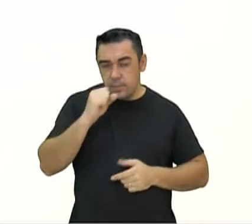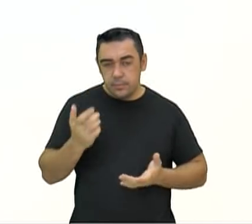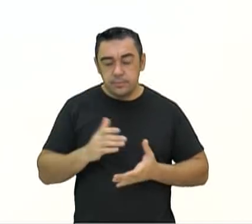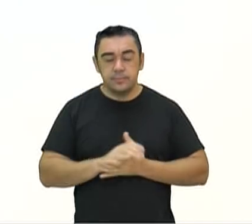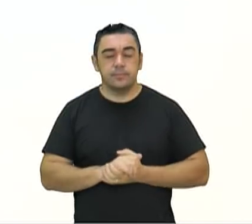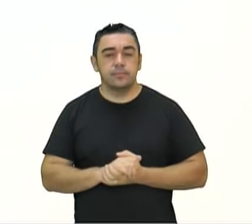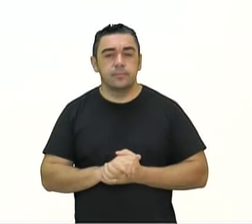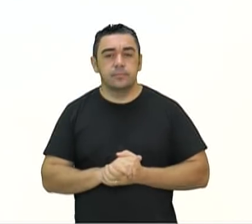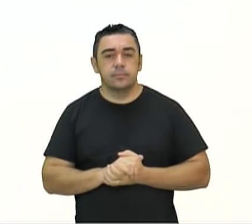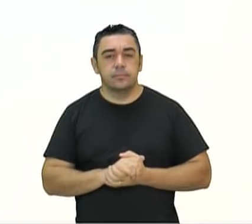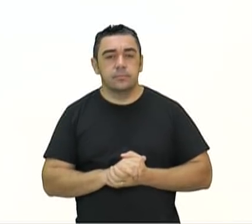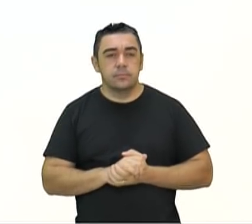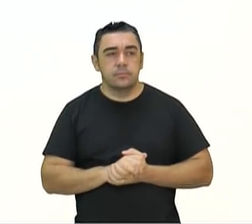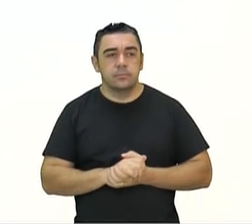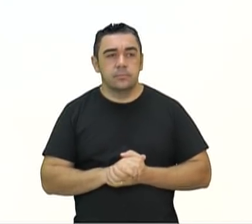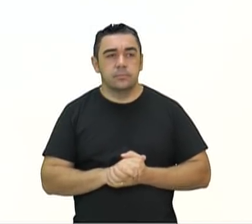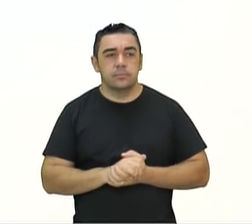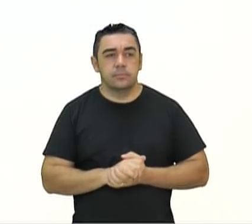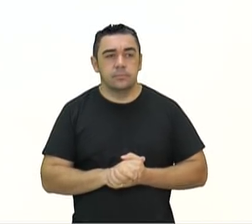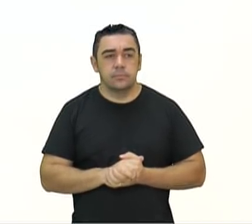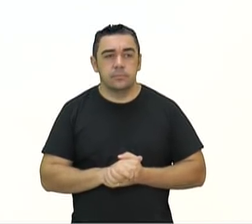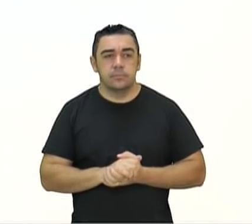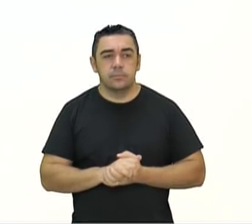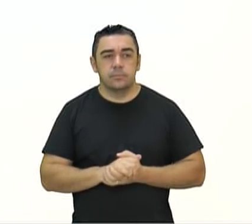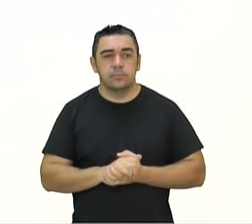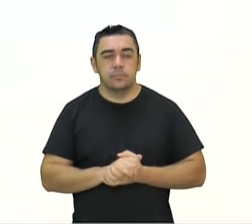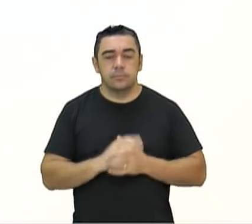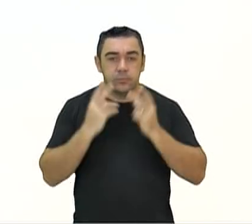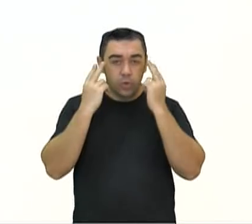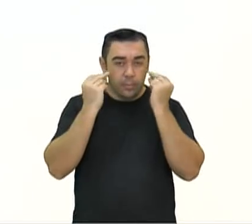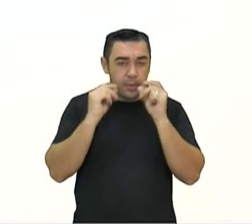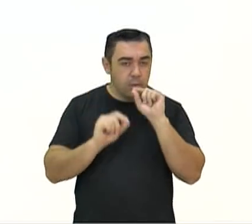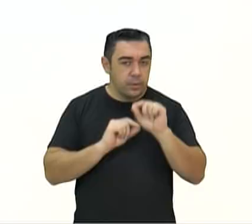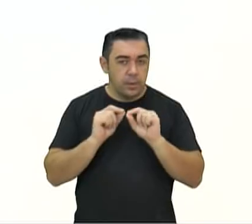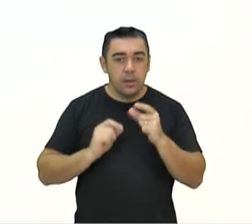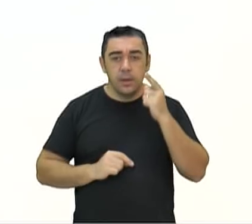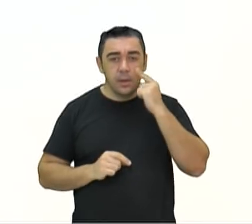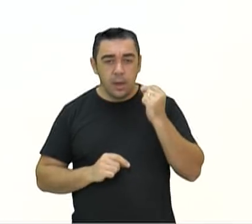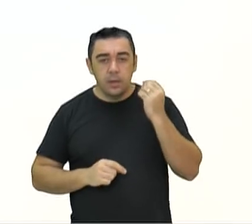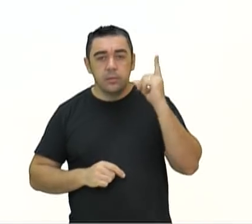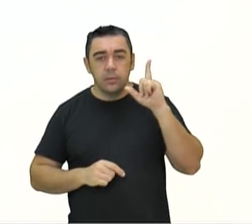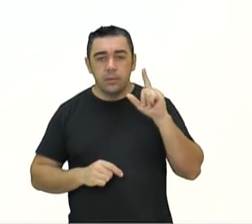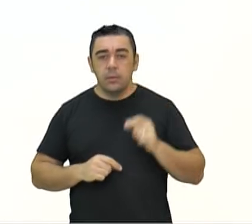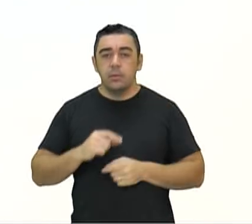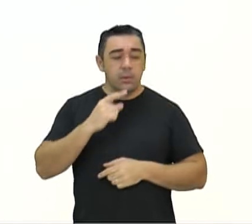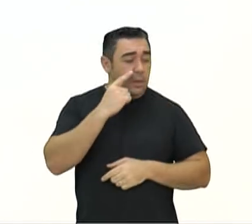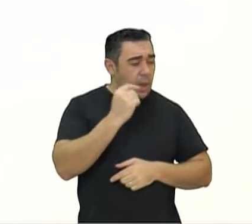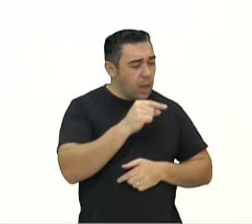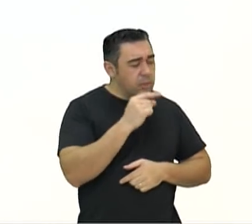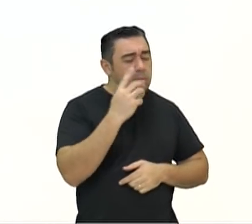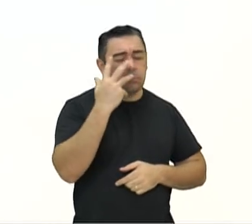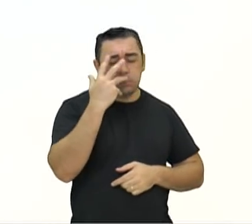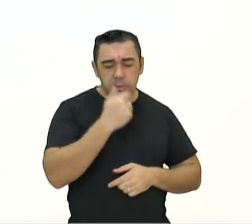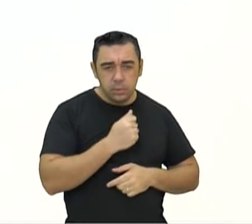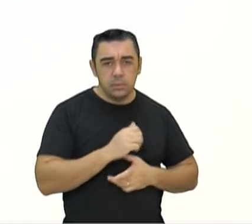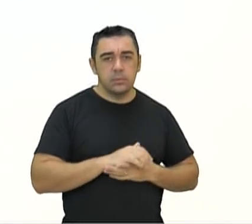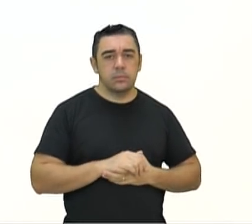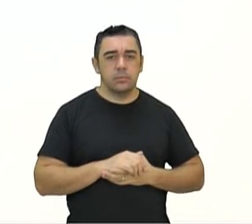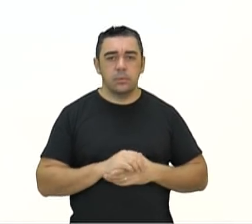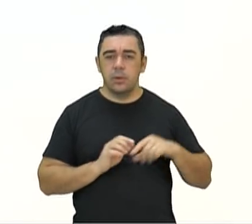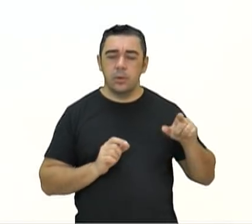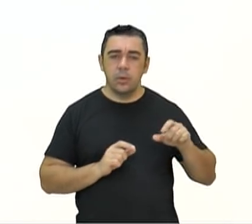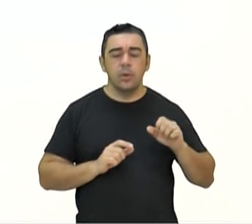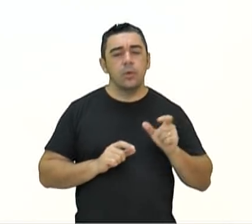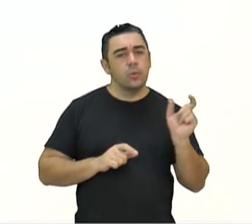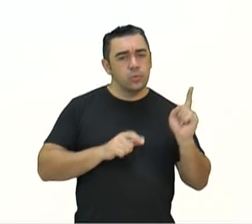dos adjetivos. Então, vejam lá. No normal, a gente tem o gato é bonito, né? Então, o sujeito da frase, o gato.